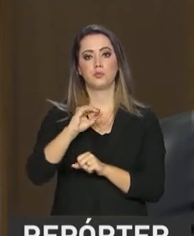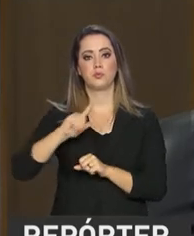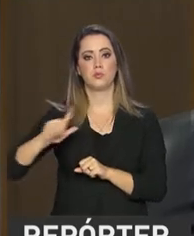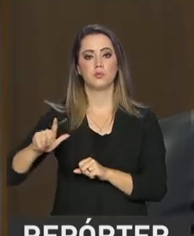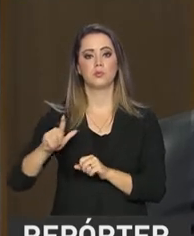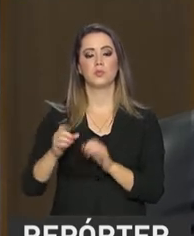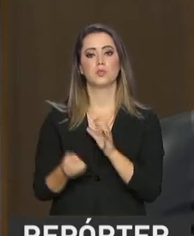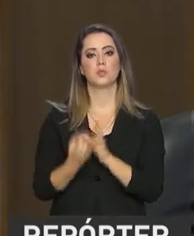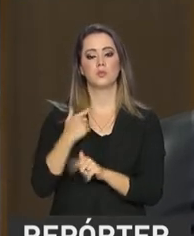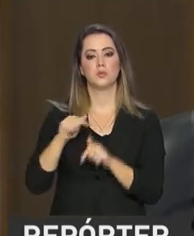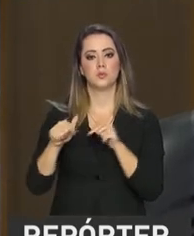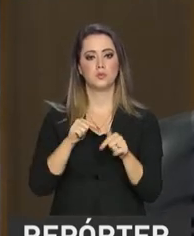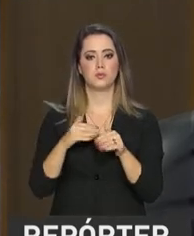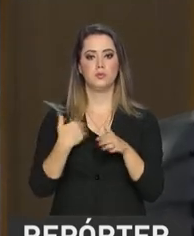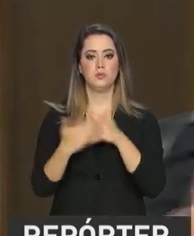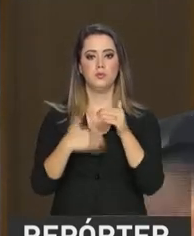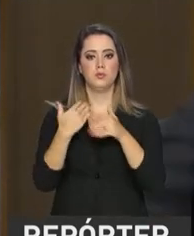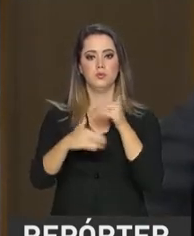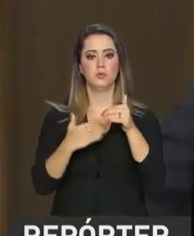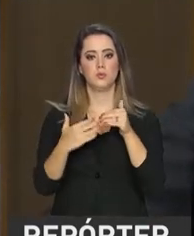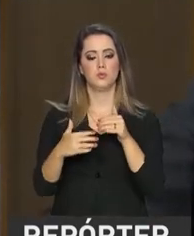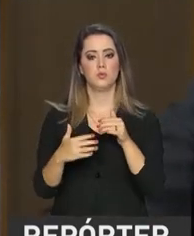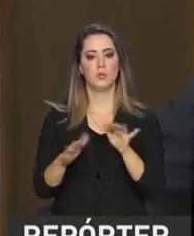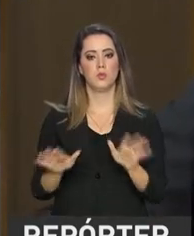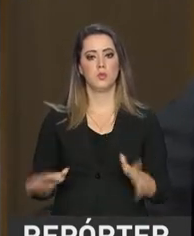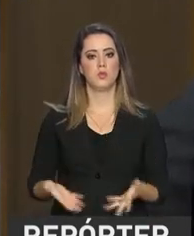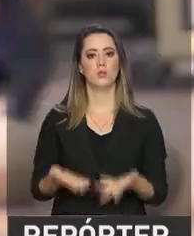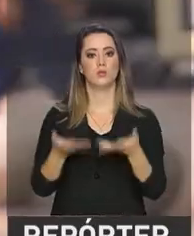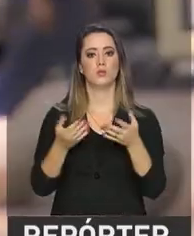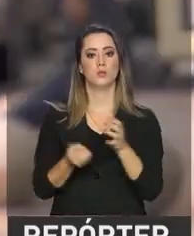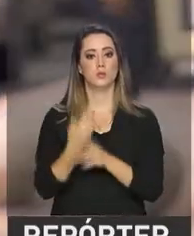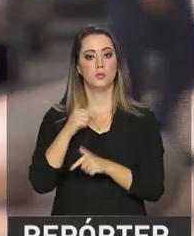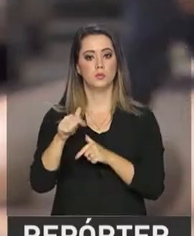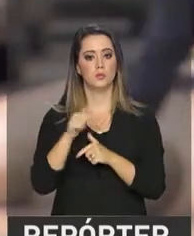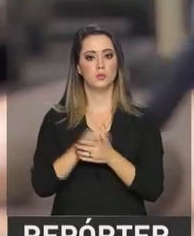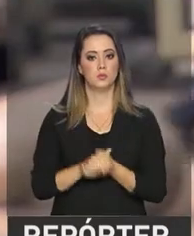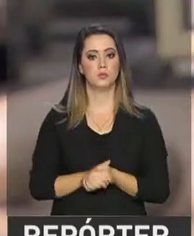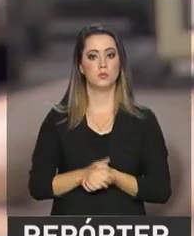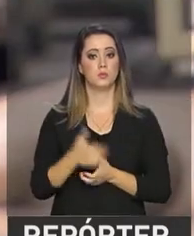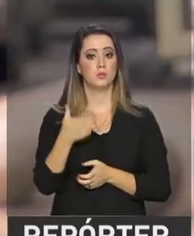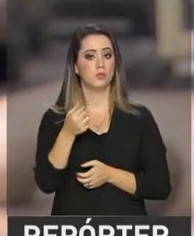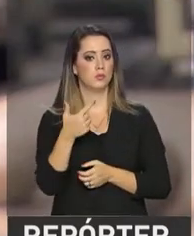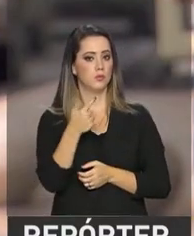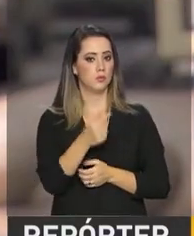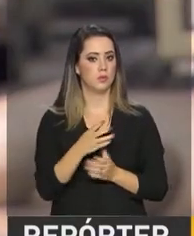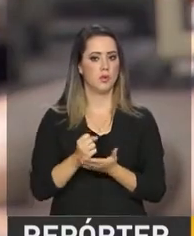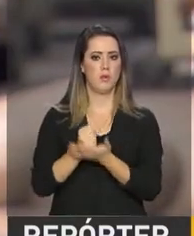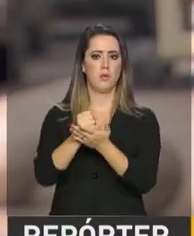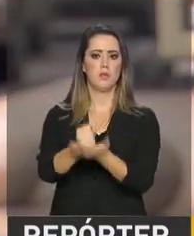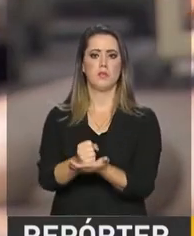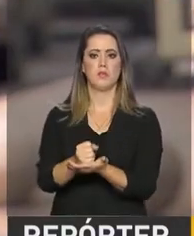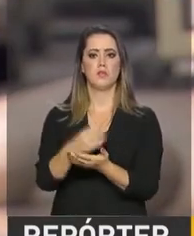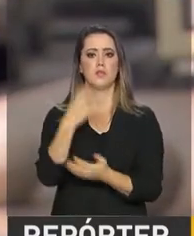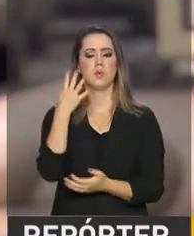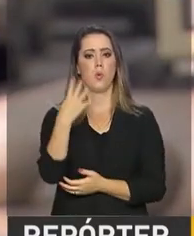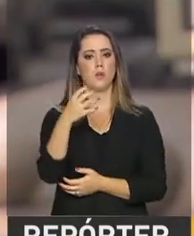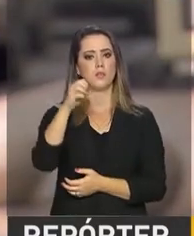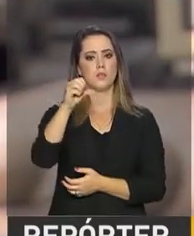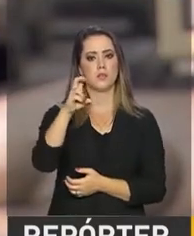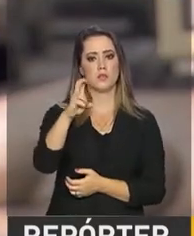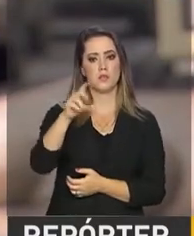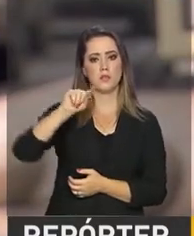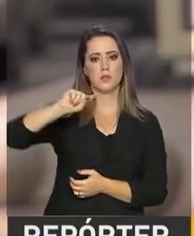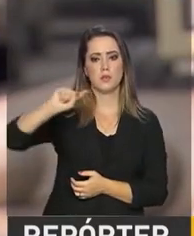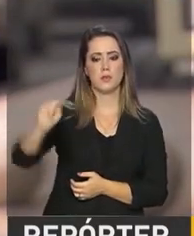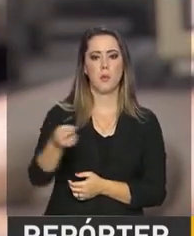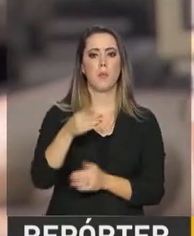emprego aumentar o volume de empregos em 2017 foram entregues 495 mil